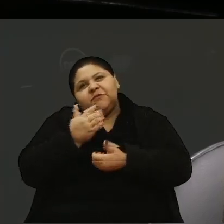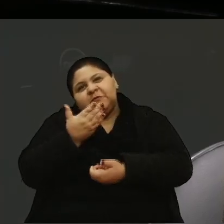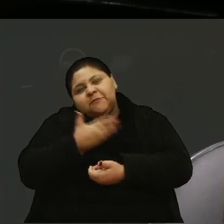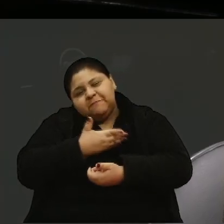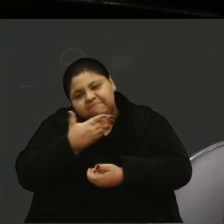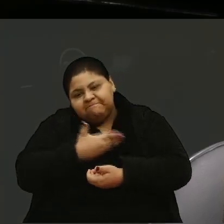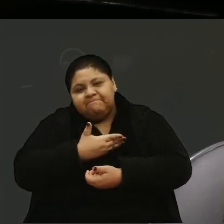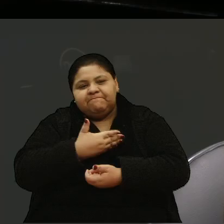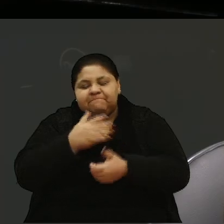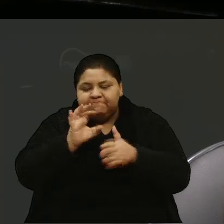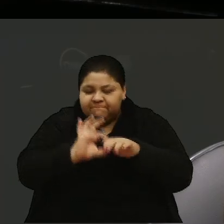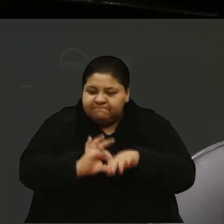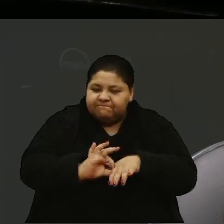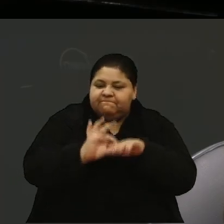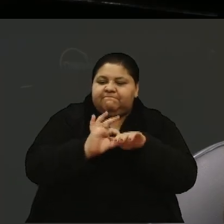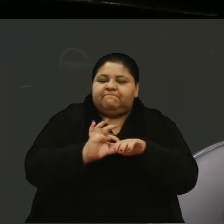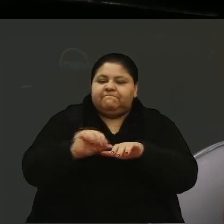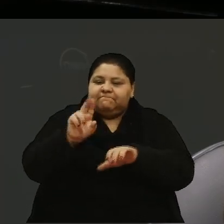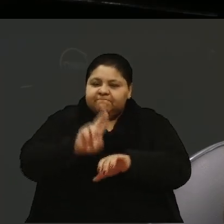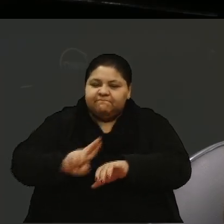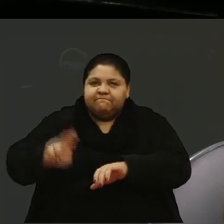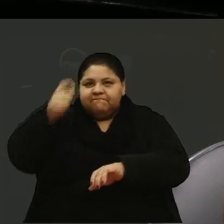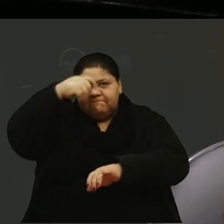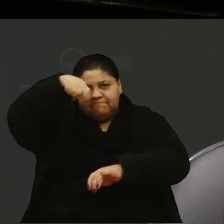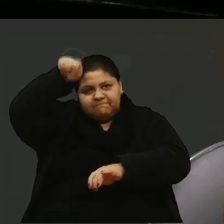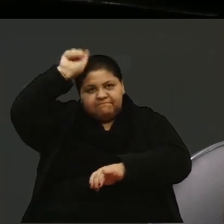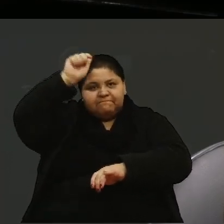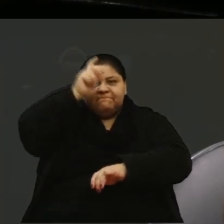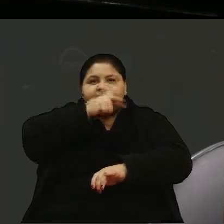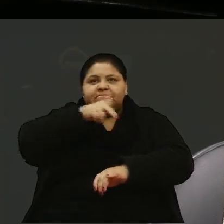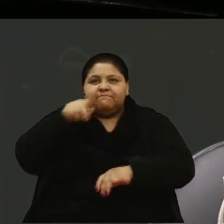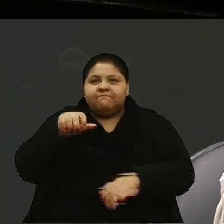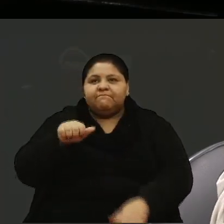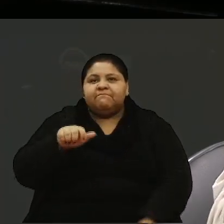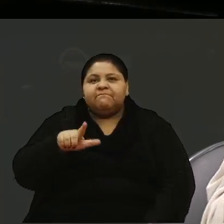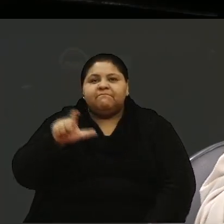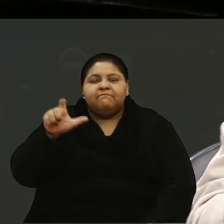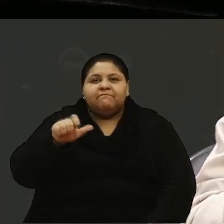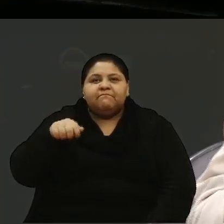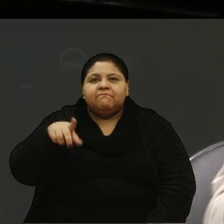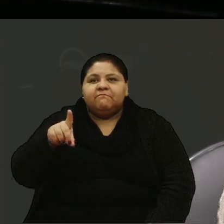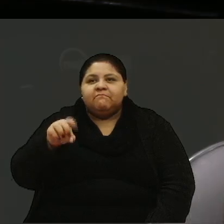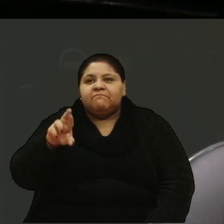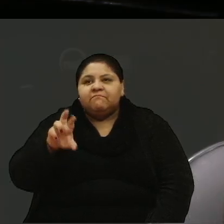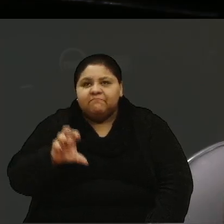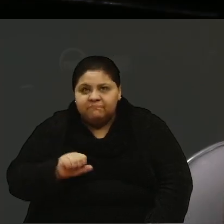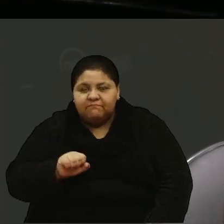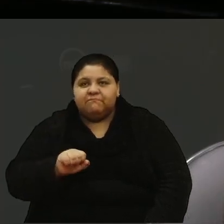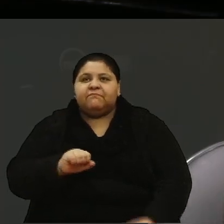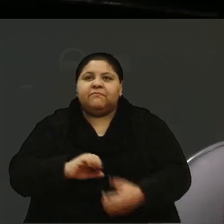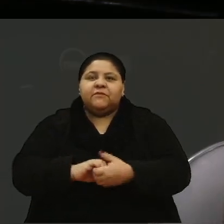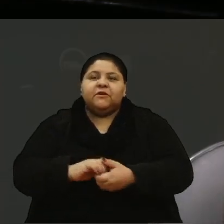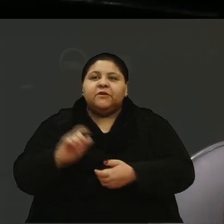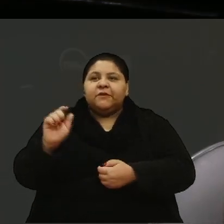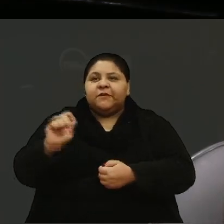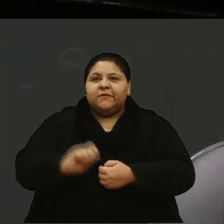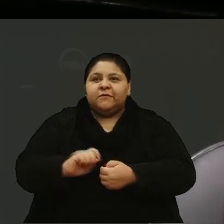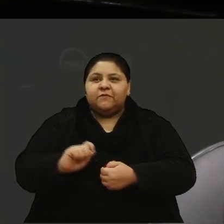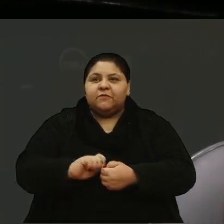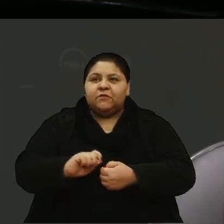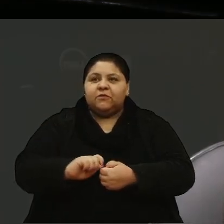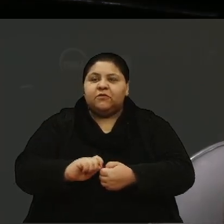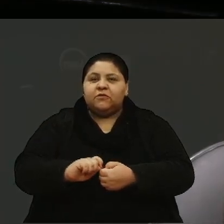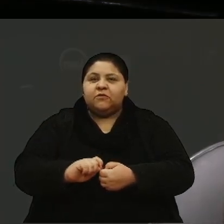meu, grande mestre da Universidade de Caxias do Sul, professor Alexandre Cortez Fernandes, que realizou o